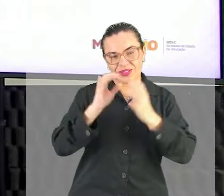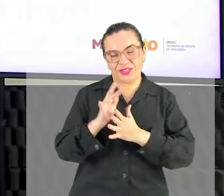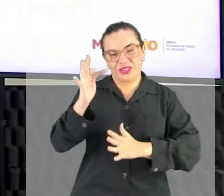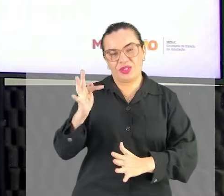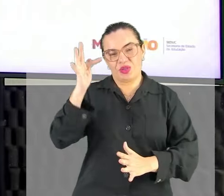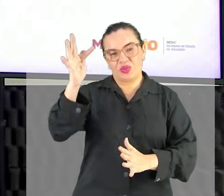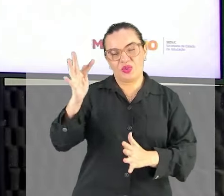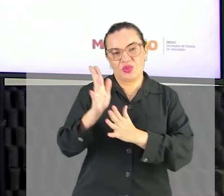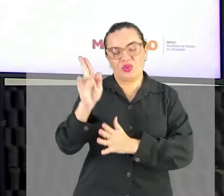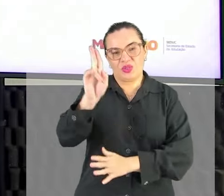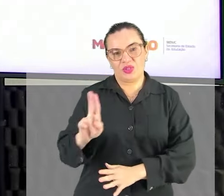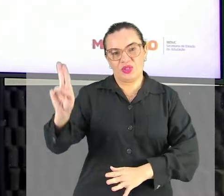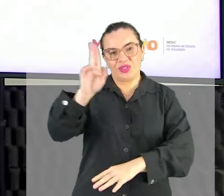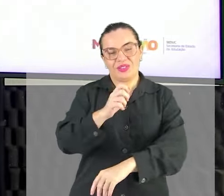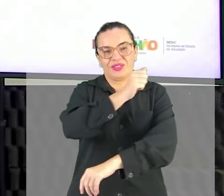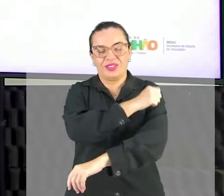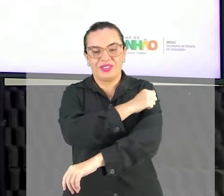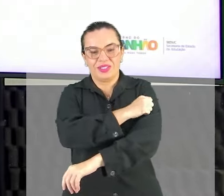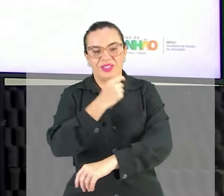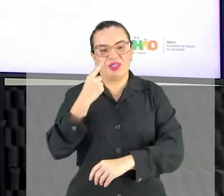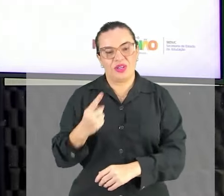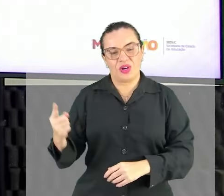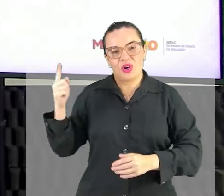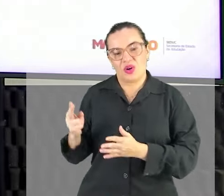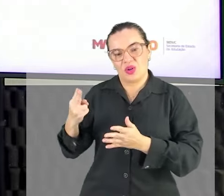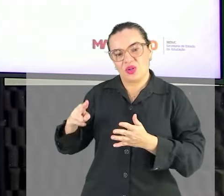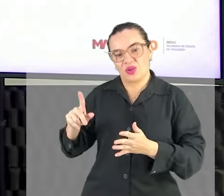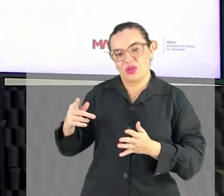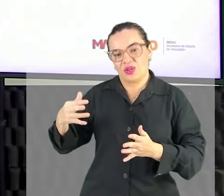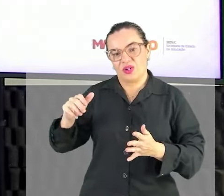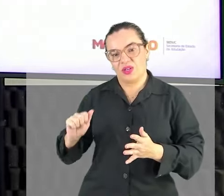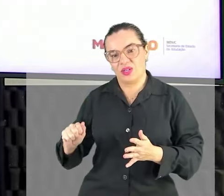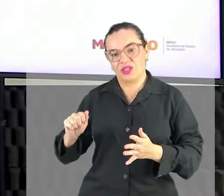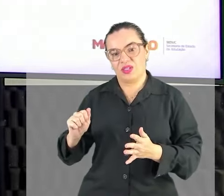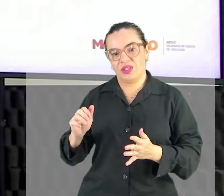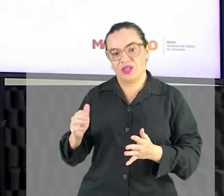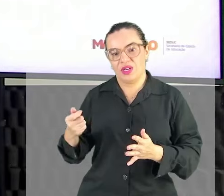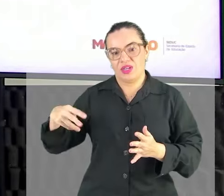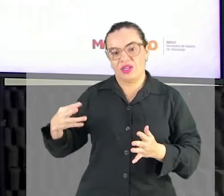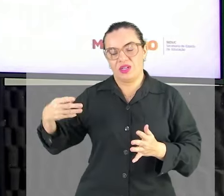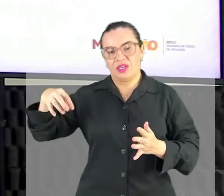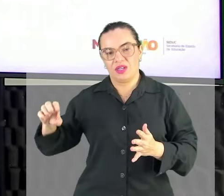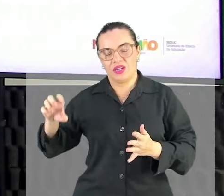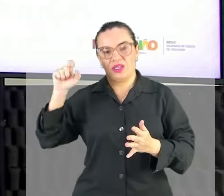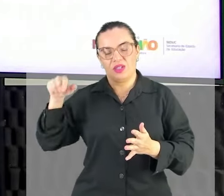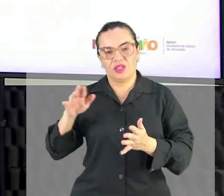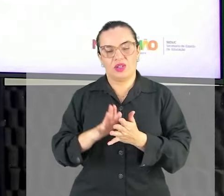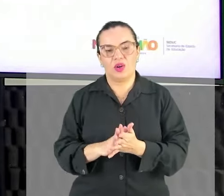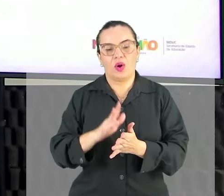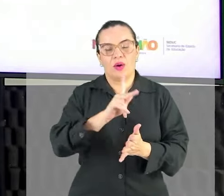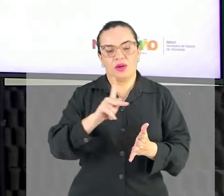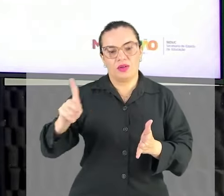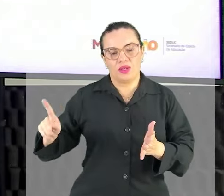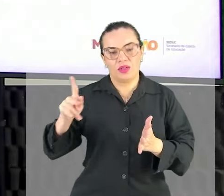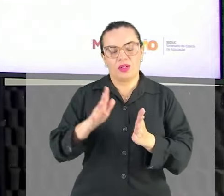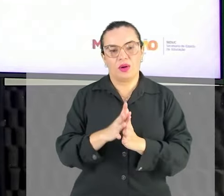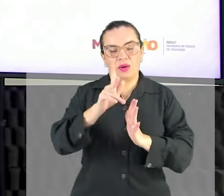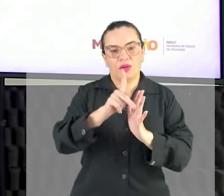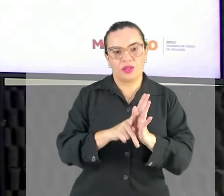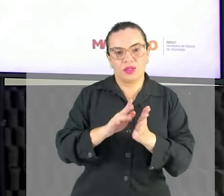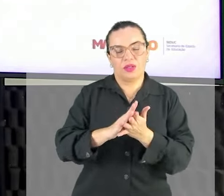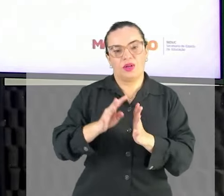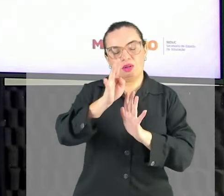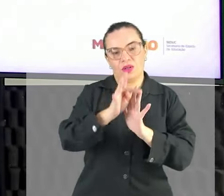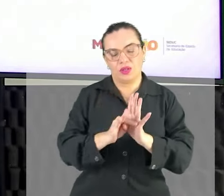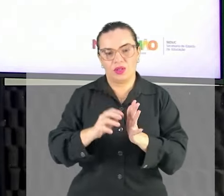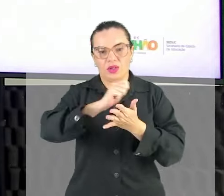Olá, futuro universitário. Meu nome é Lízia Adriane, sua professora de produção textual, em mais um projeto do Governo do